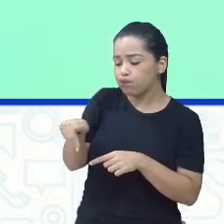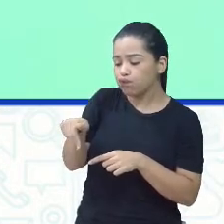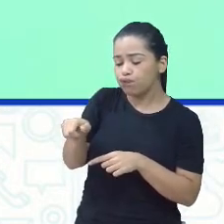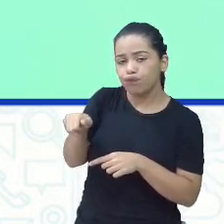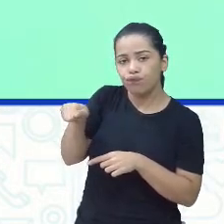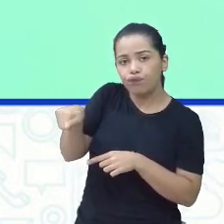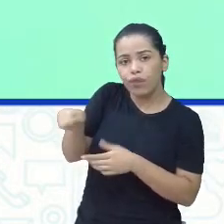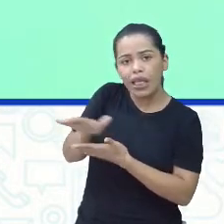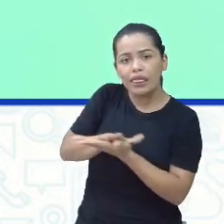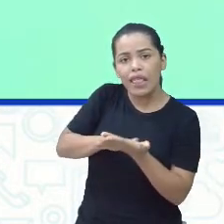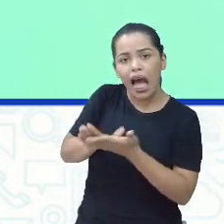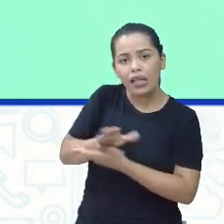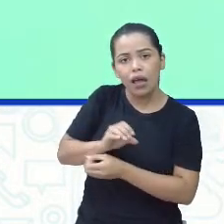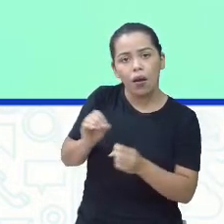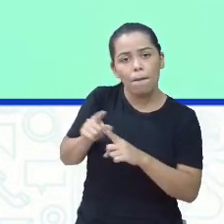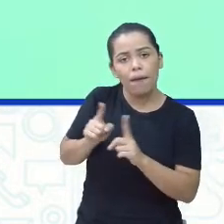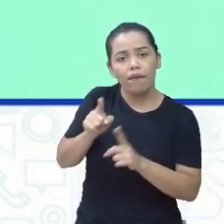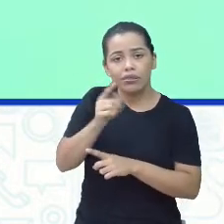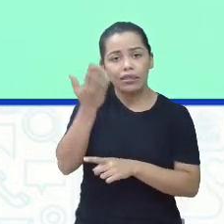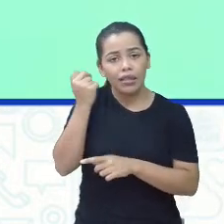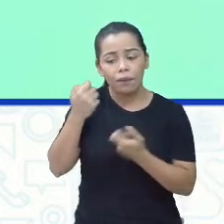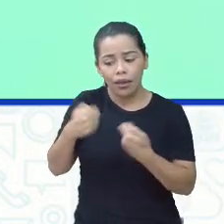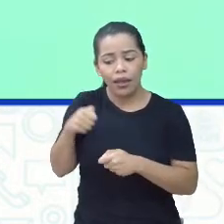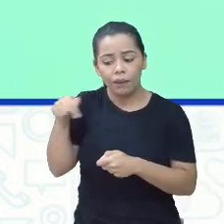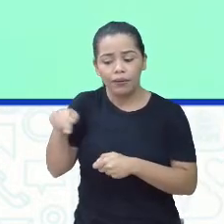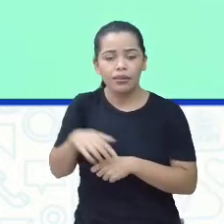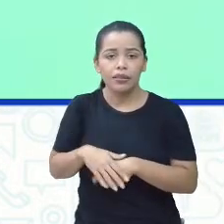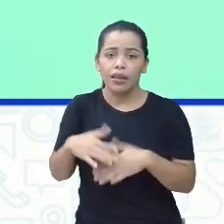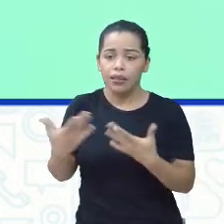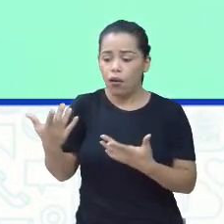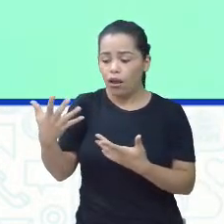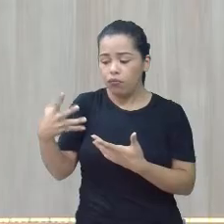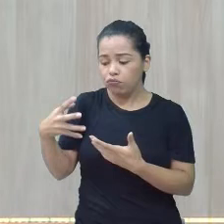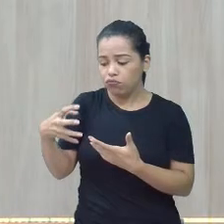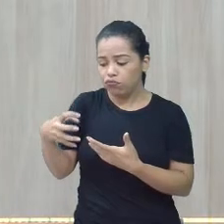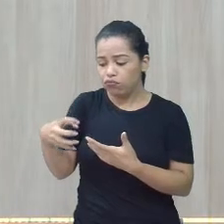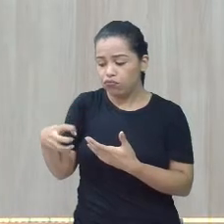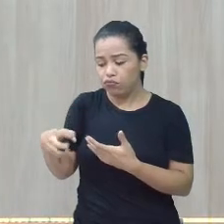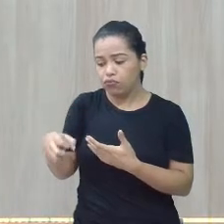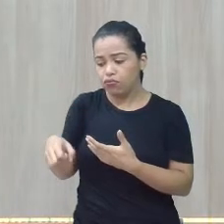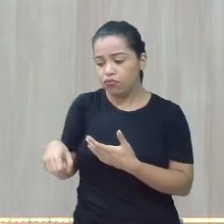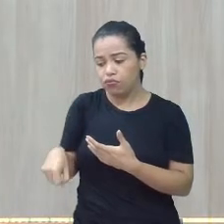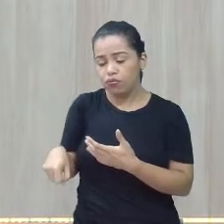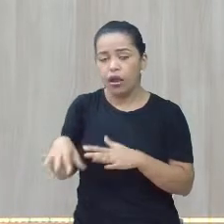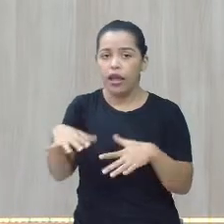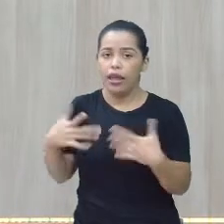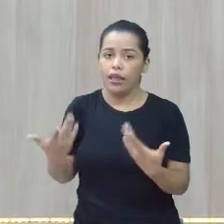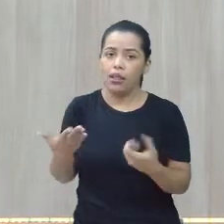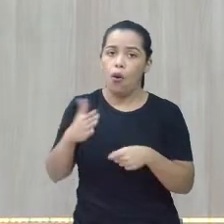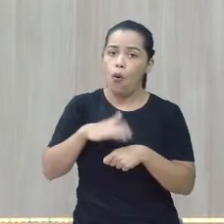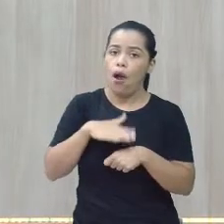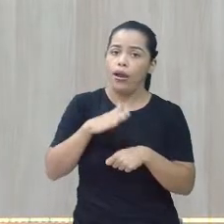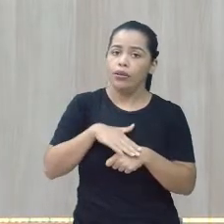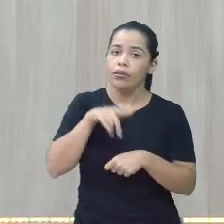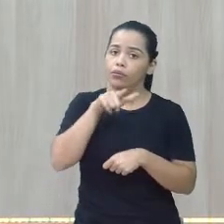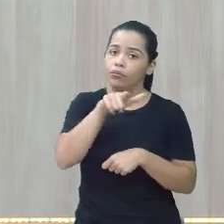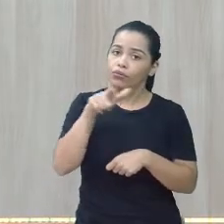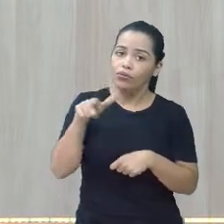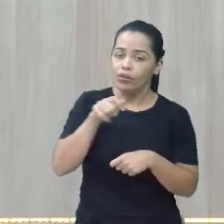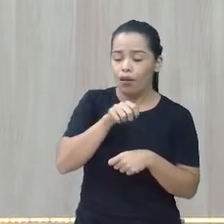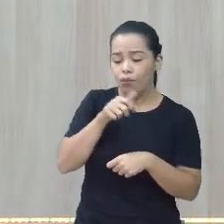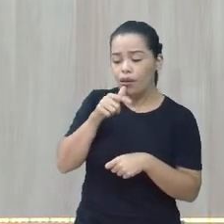ela precisa disso para viver. Então, ela morrerá. Então, o seu ato de não aguar a planta é